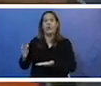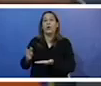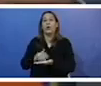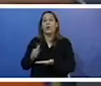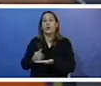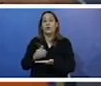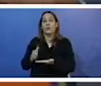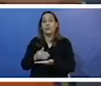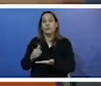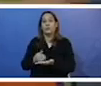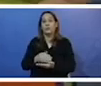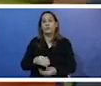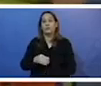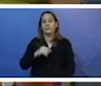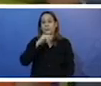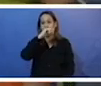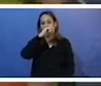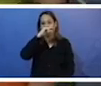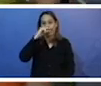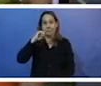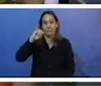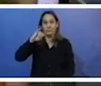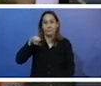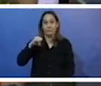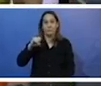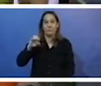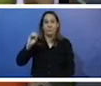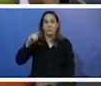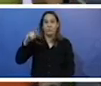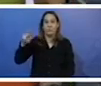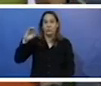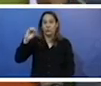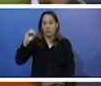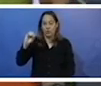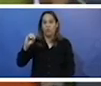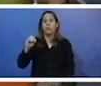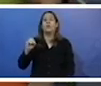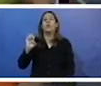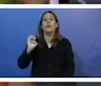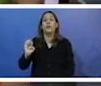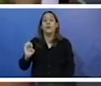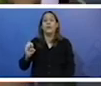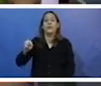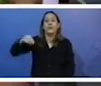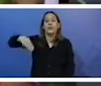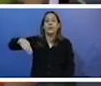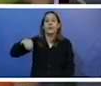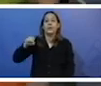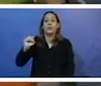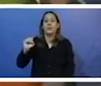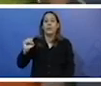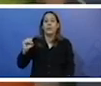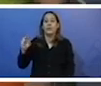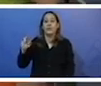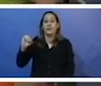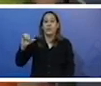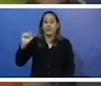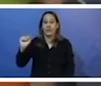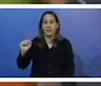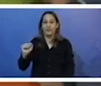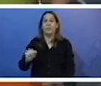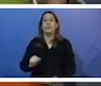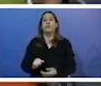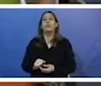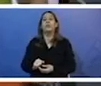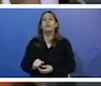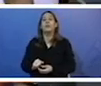uma xilogravura. Olha aqui, qual que é o reconto? João e Maria em